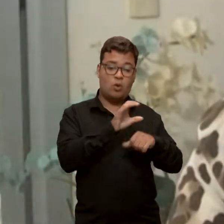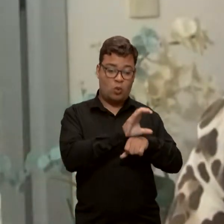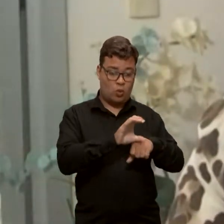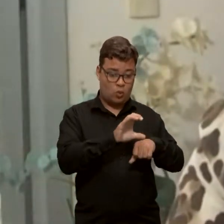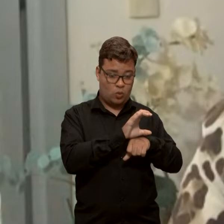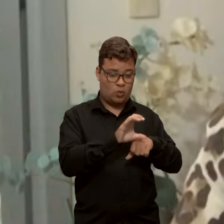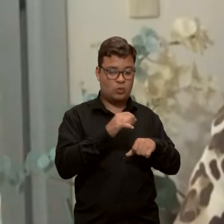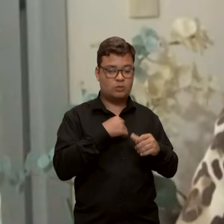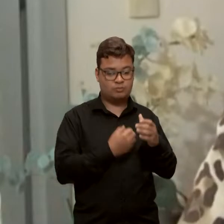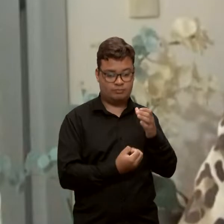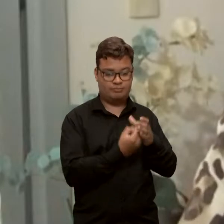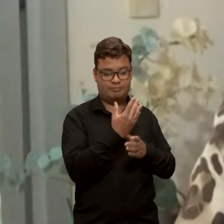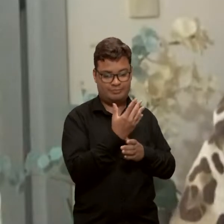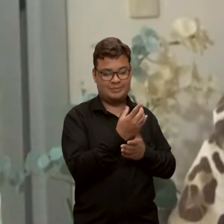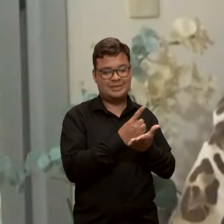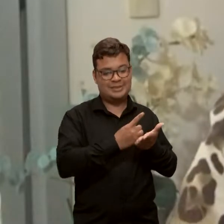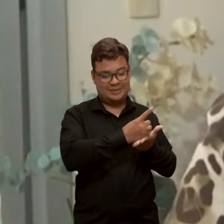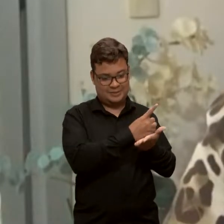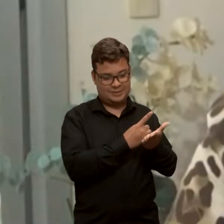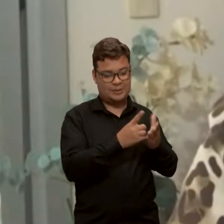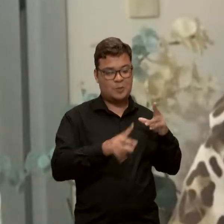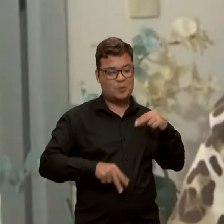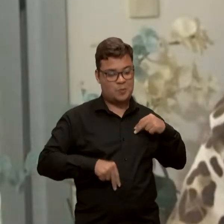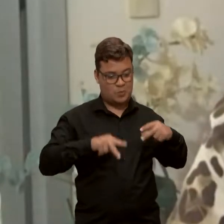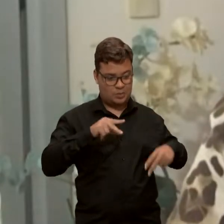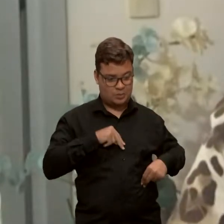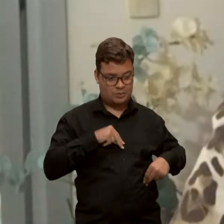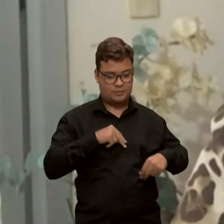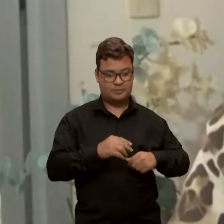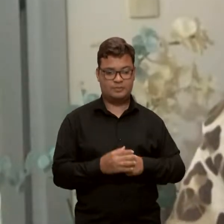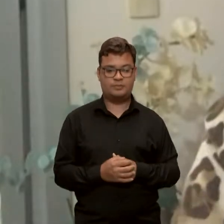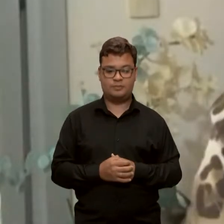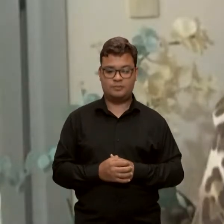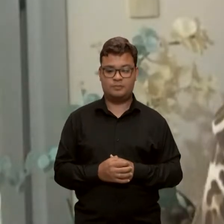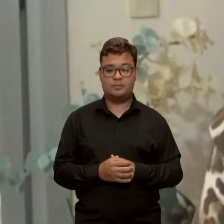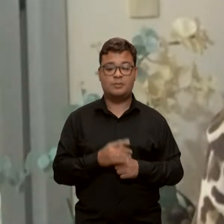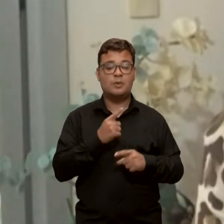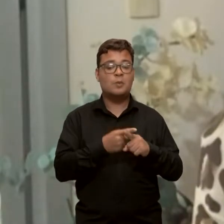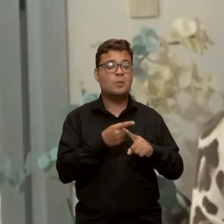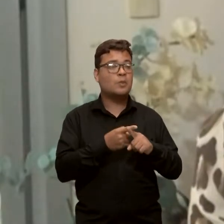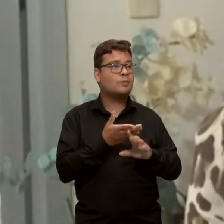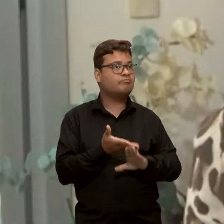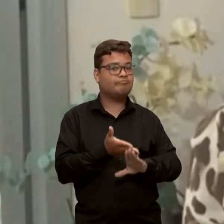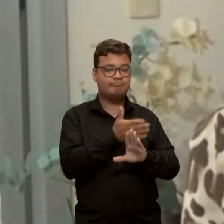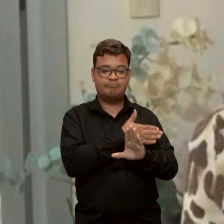havia criado, que era design de moda. E então não